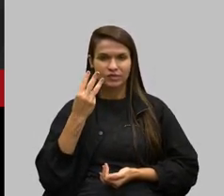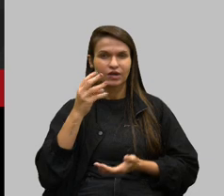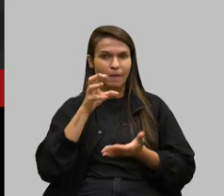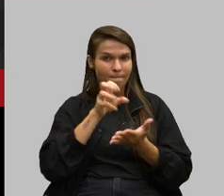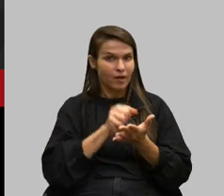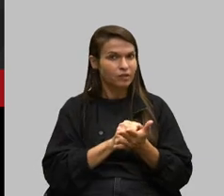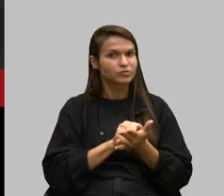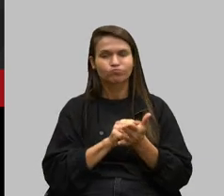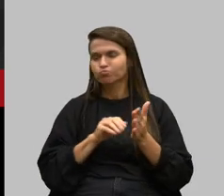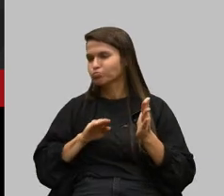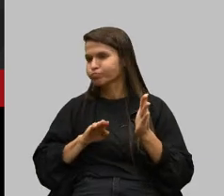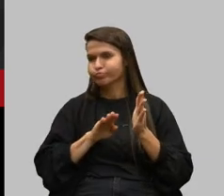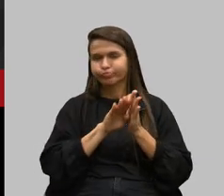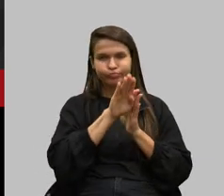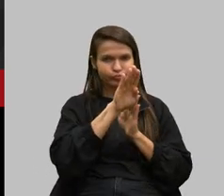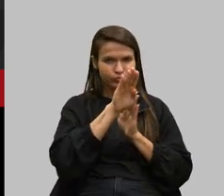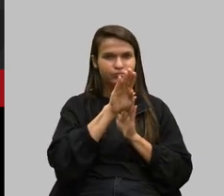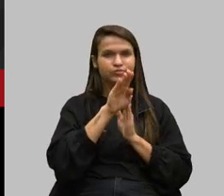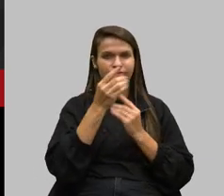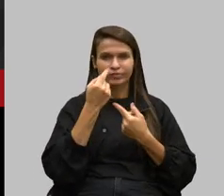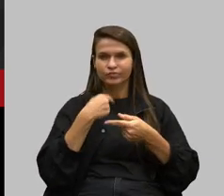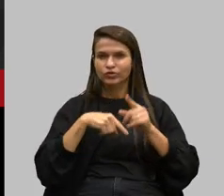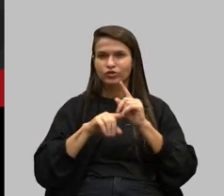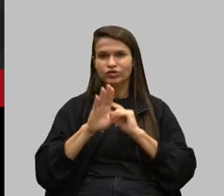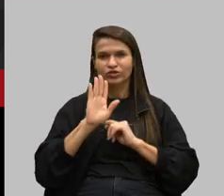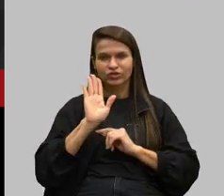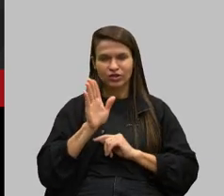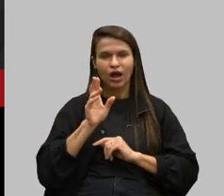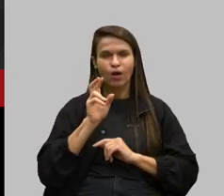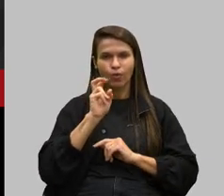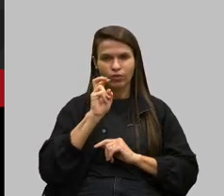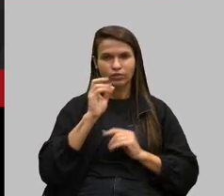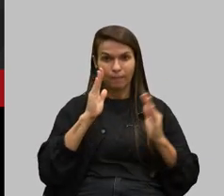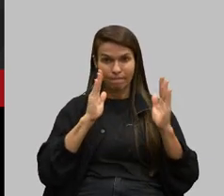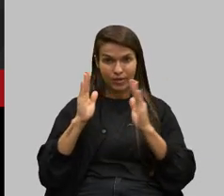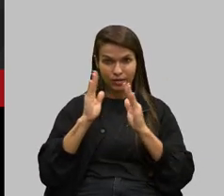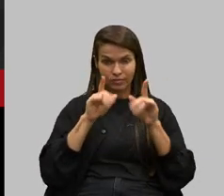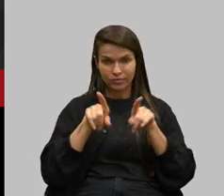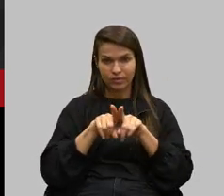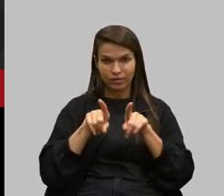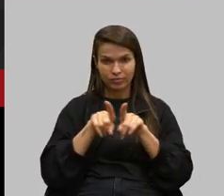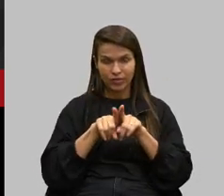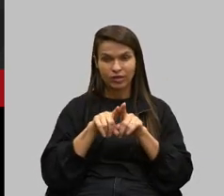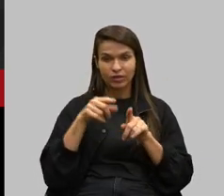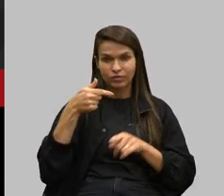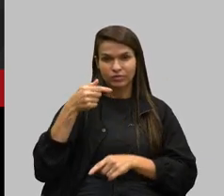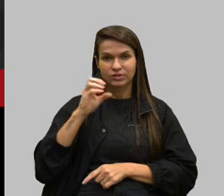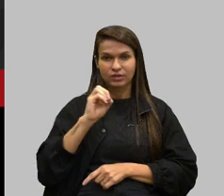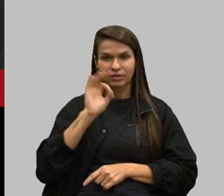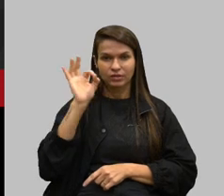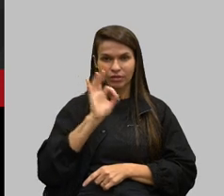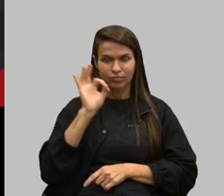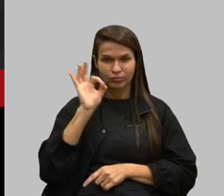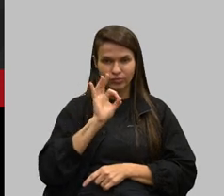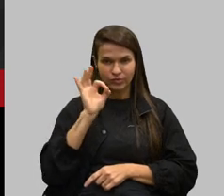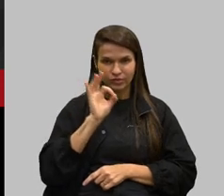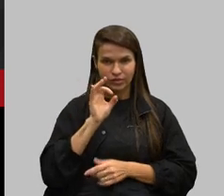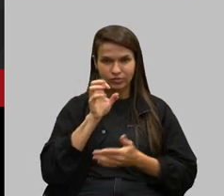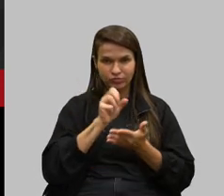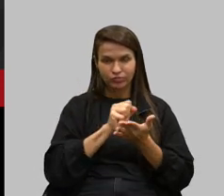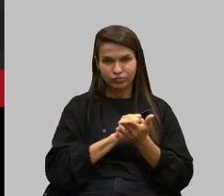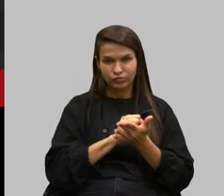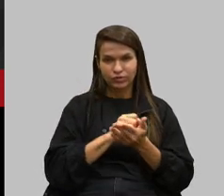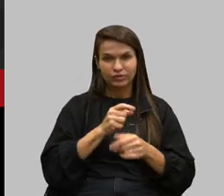recorde entre todas as edições a gente tá indo paraa quinta edição agora e com 70% de alocação